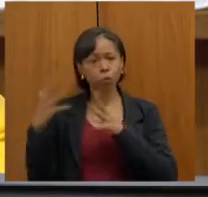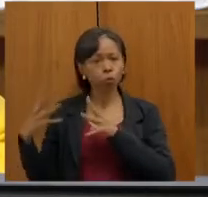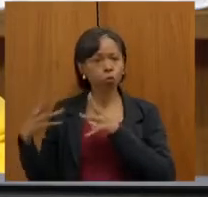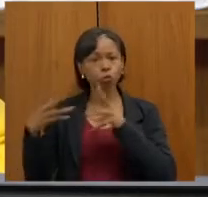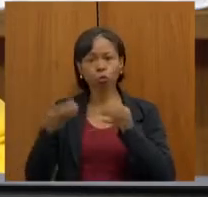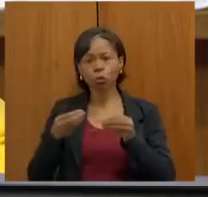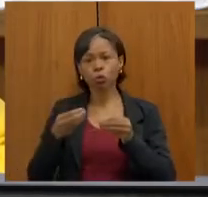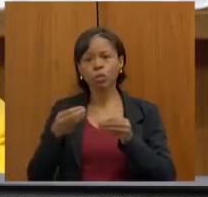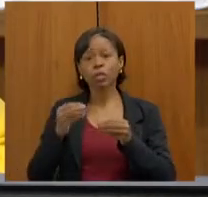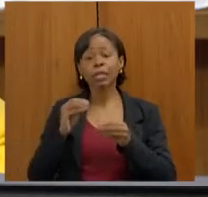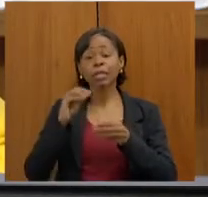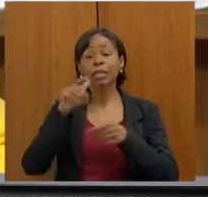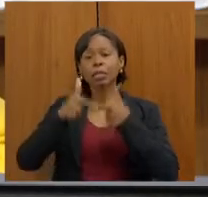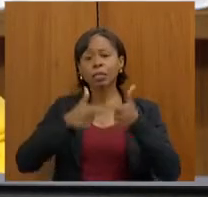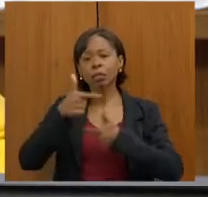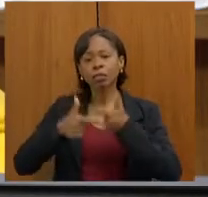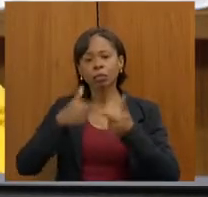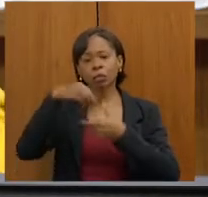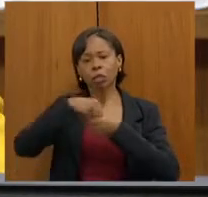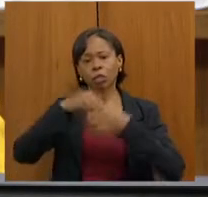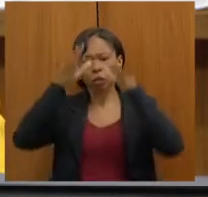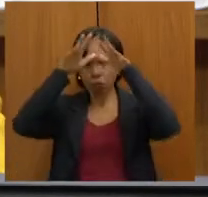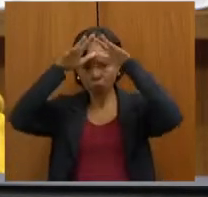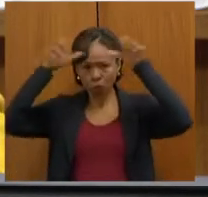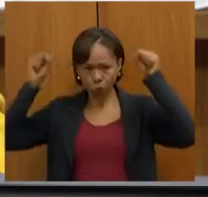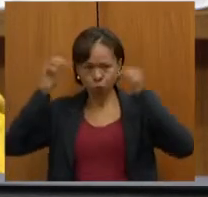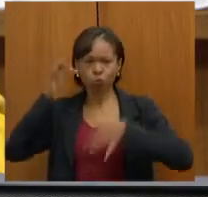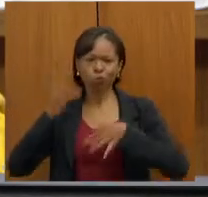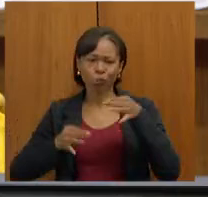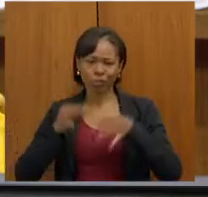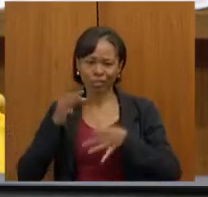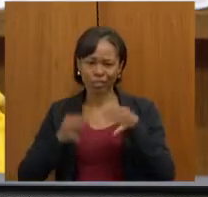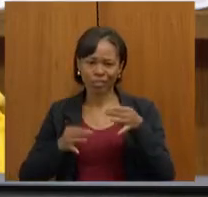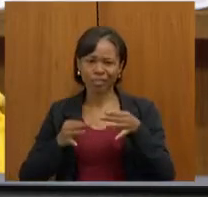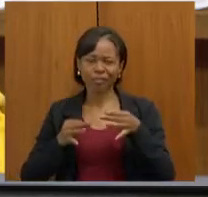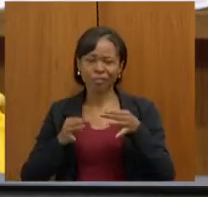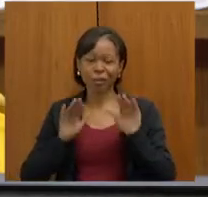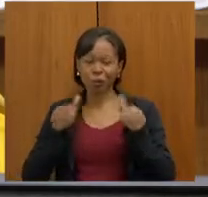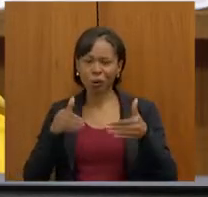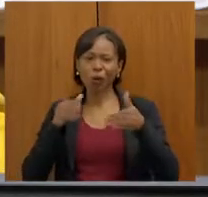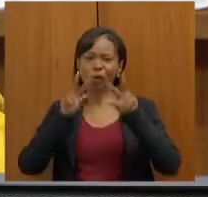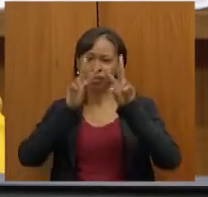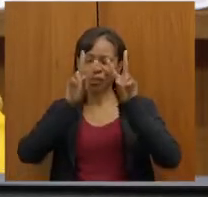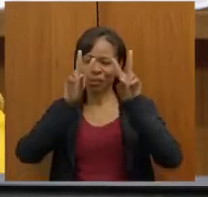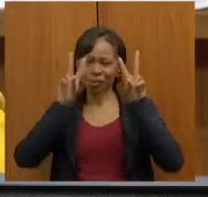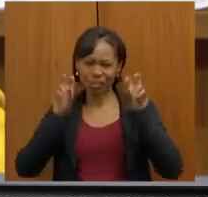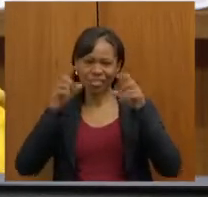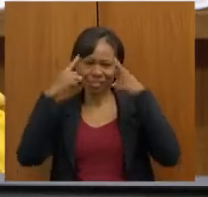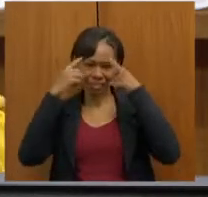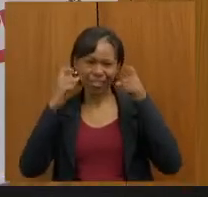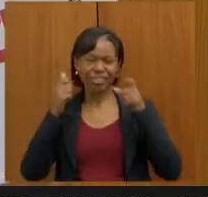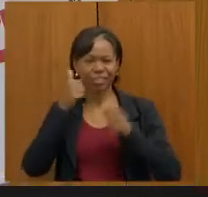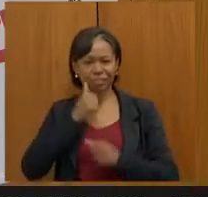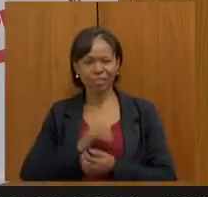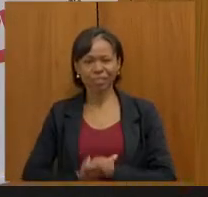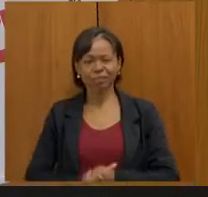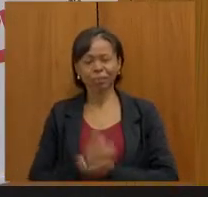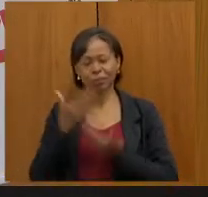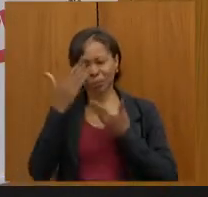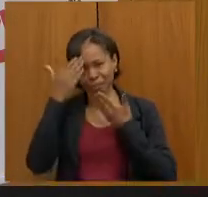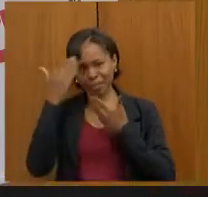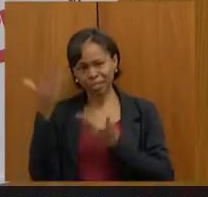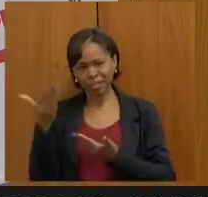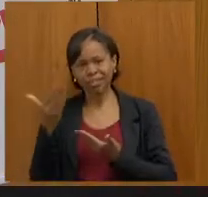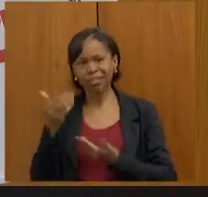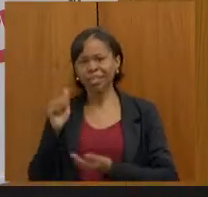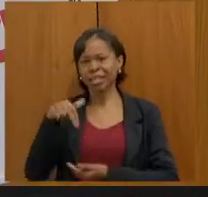dentro do Tribunal de Justiça com essa causa muito obrigado pelo convite eu estou à disposição é muito obrigado Dra